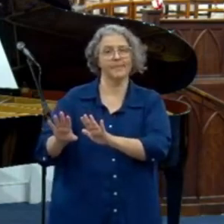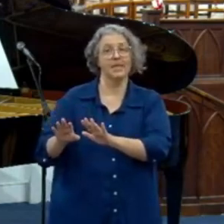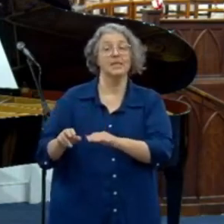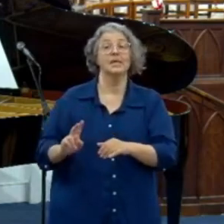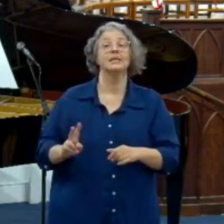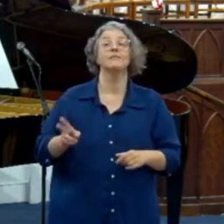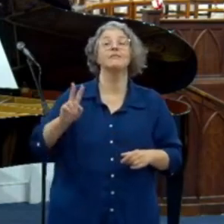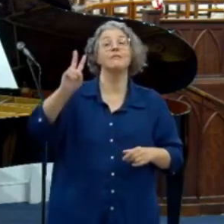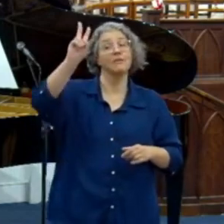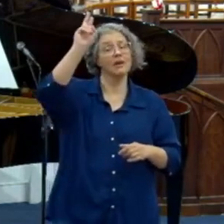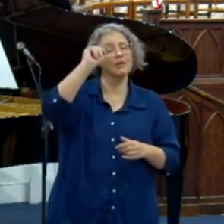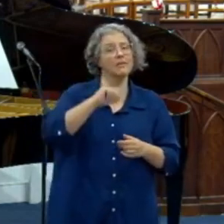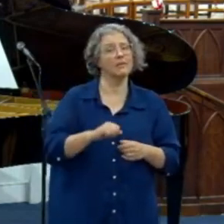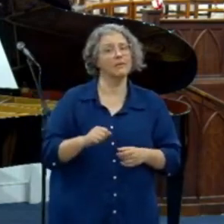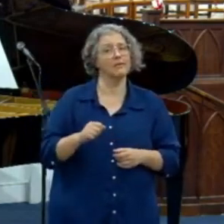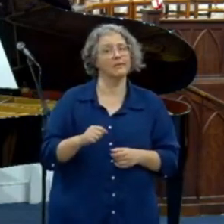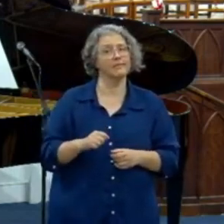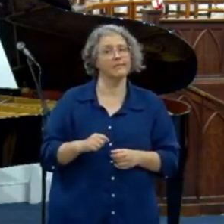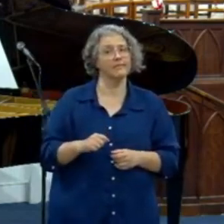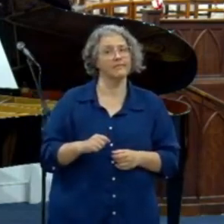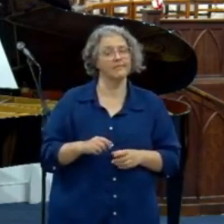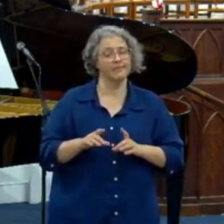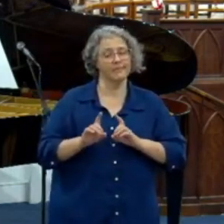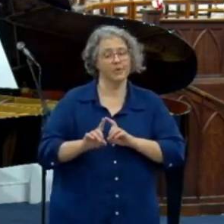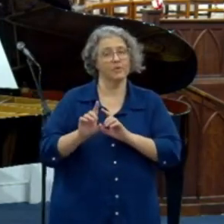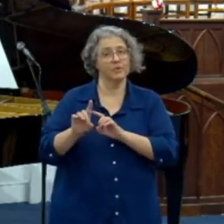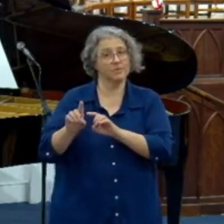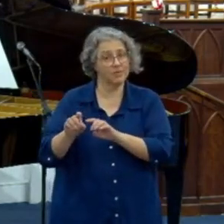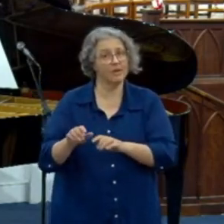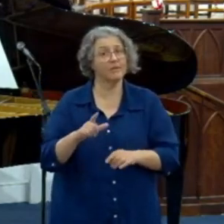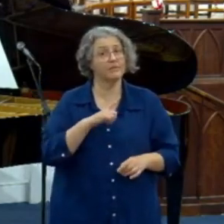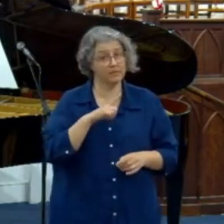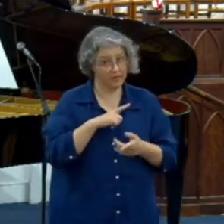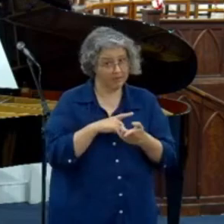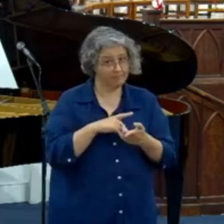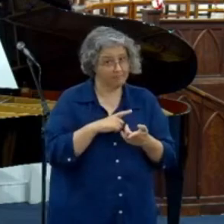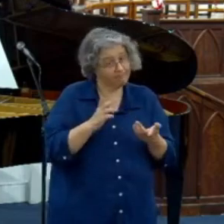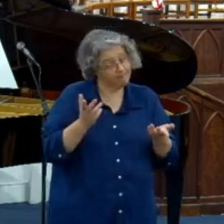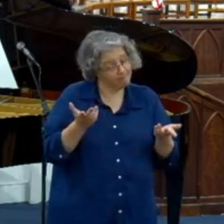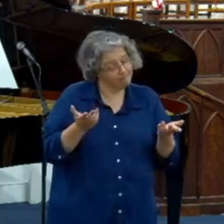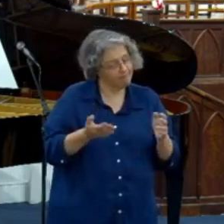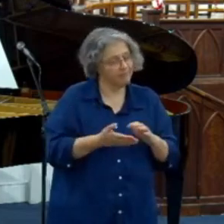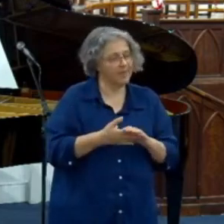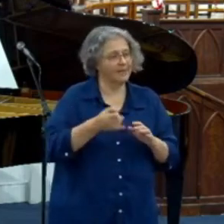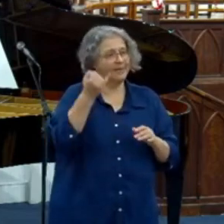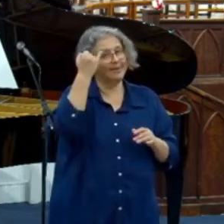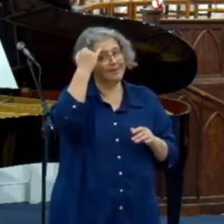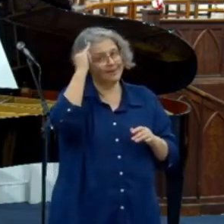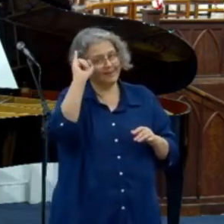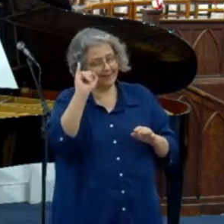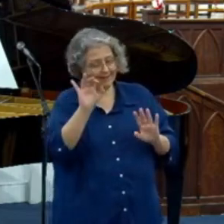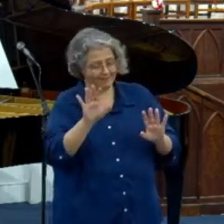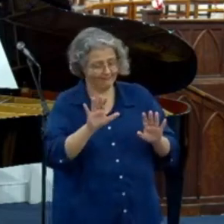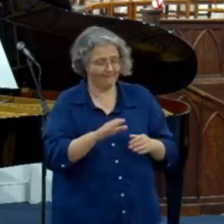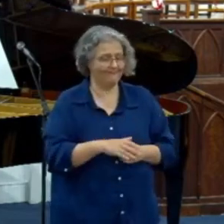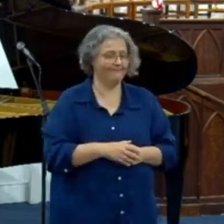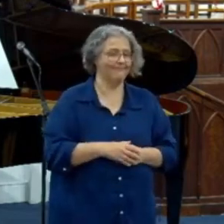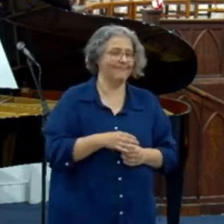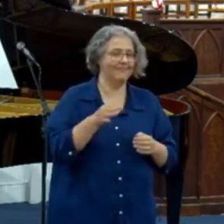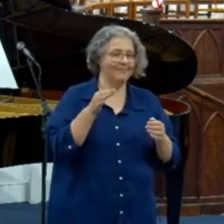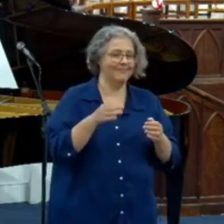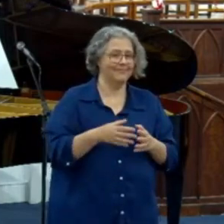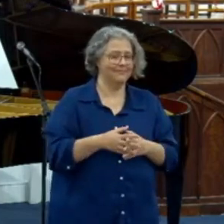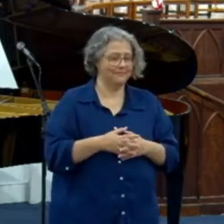há um preço para o discipulado? Eu vou pensar nestas ideias aqui com os irmãos nessa noite.